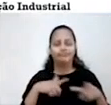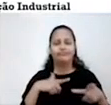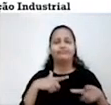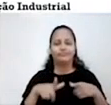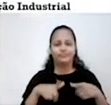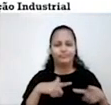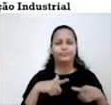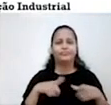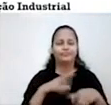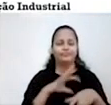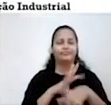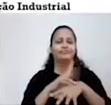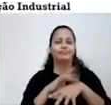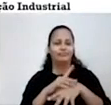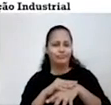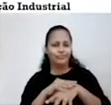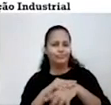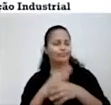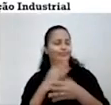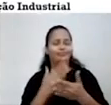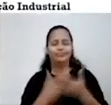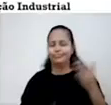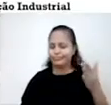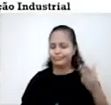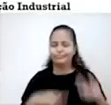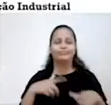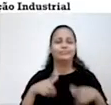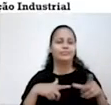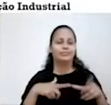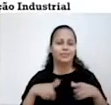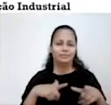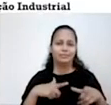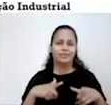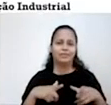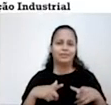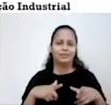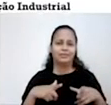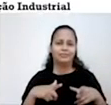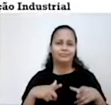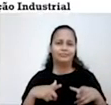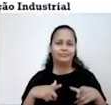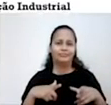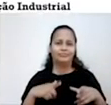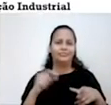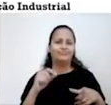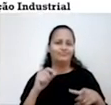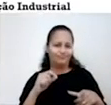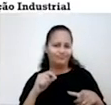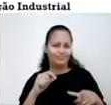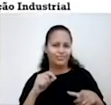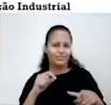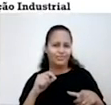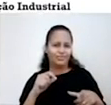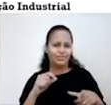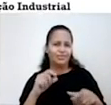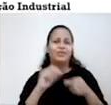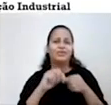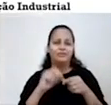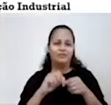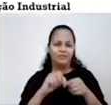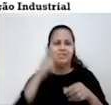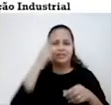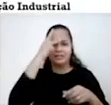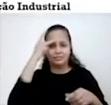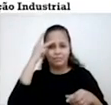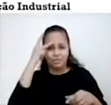continuavam a trabalhar, mesmo doentes, para não perder o emprego. Essa situação de superexploração